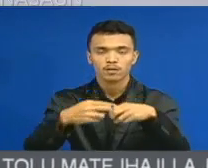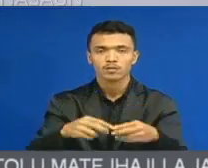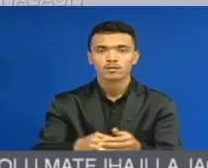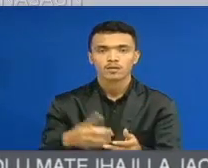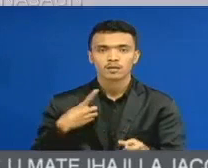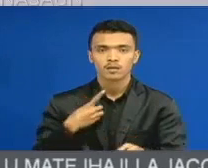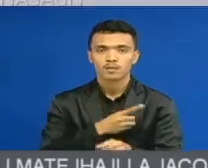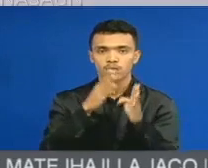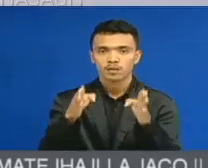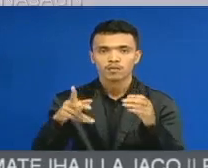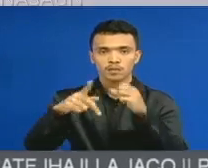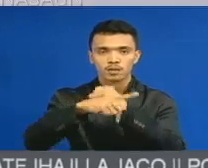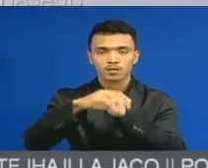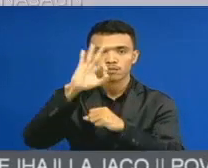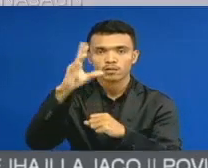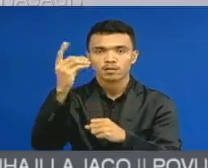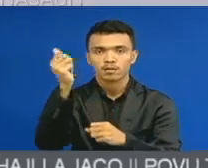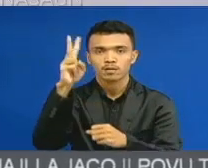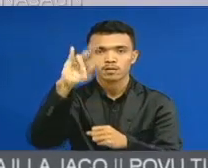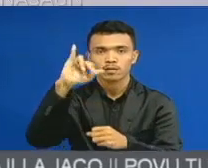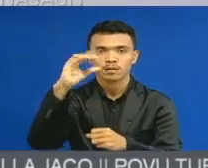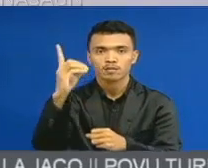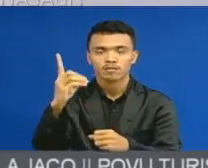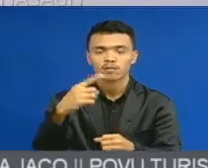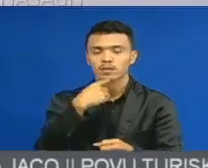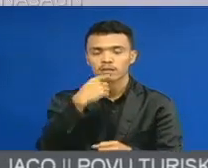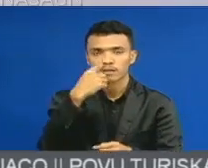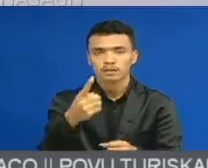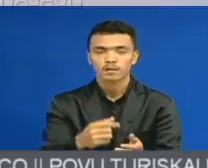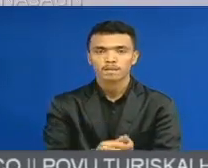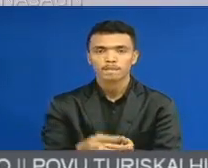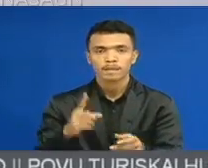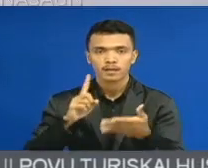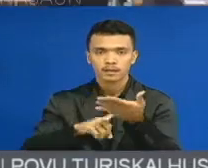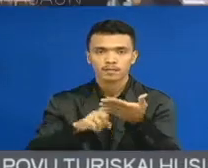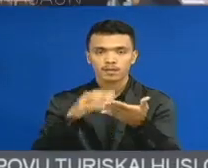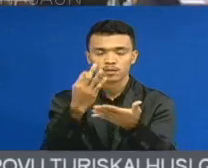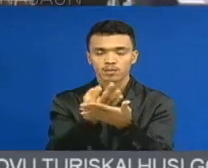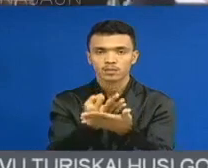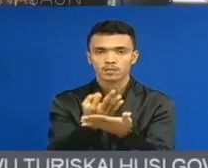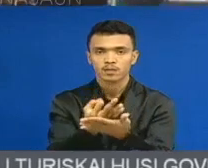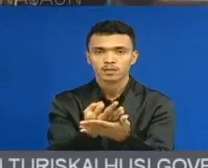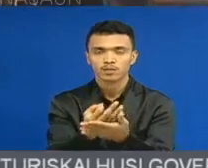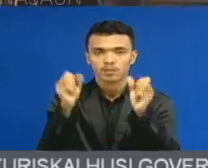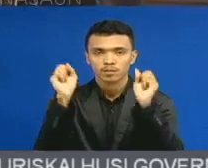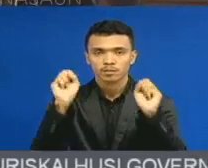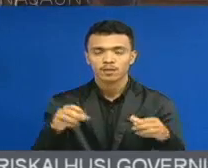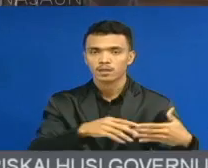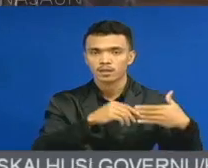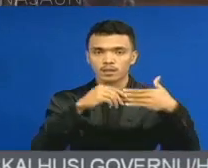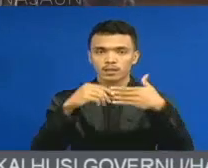deputado bancada Fretelin David Dias Simenes mandate fundamenta. Debate orçamento retificativo Bele